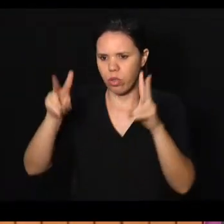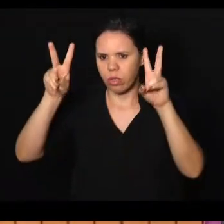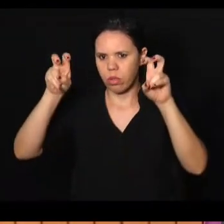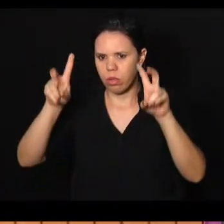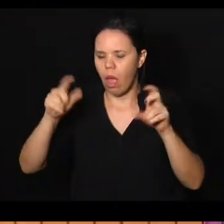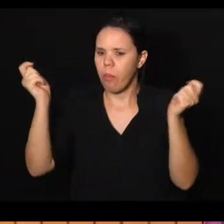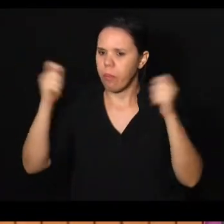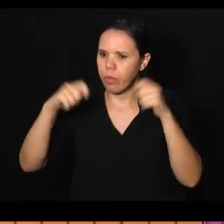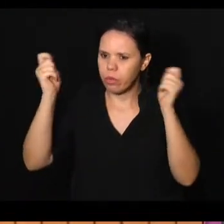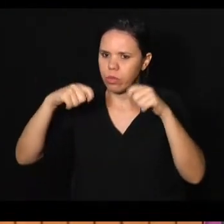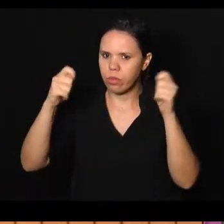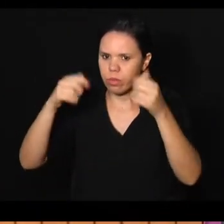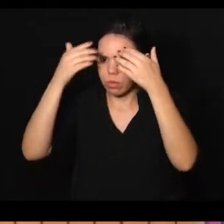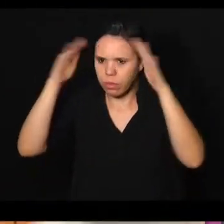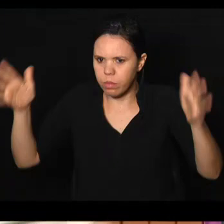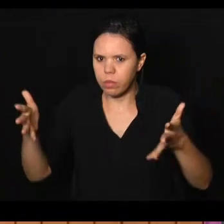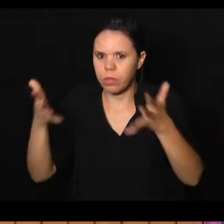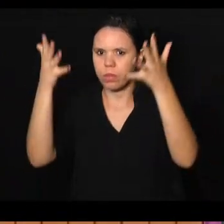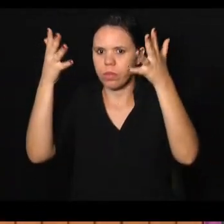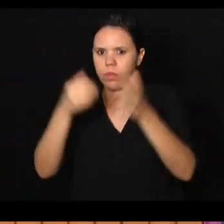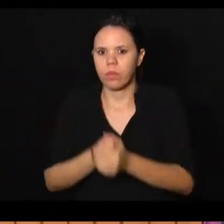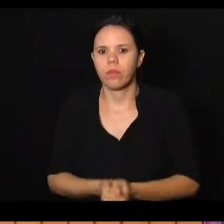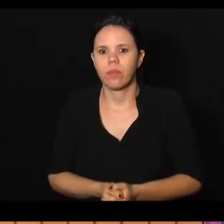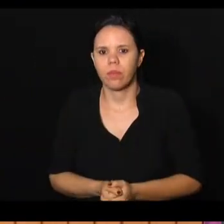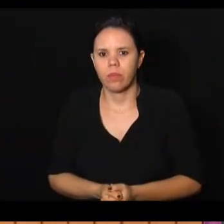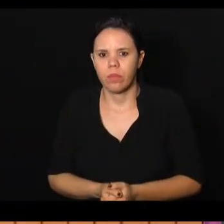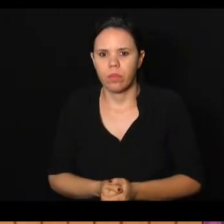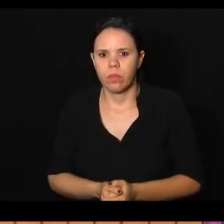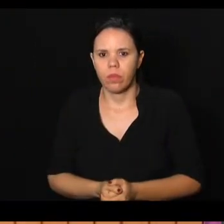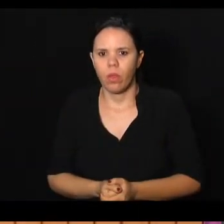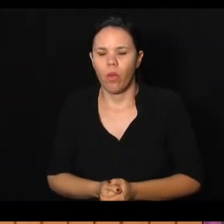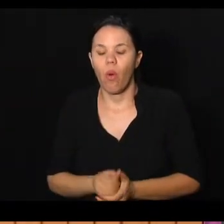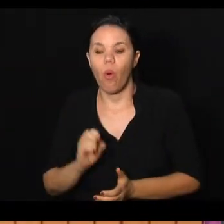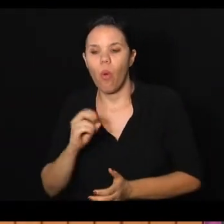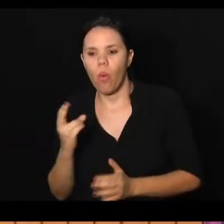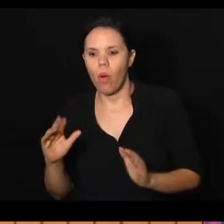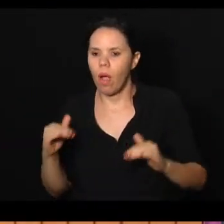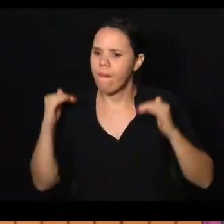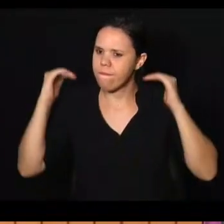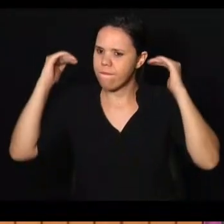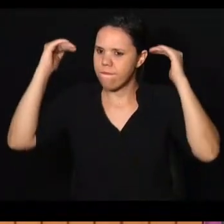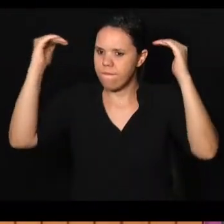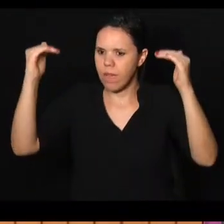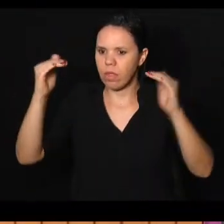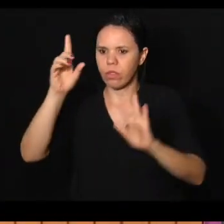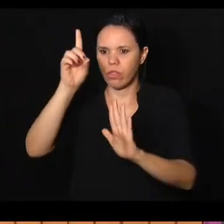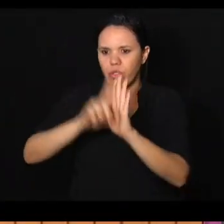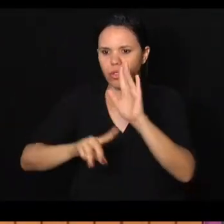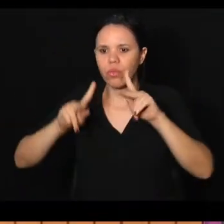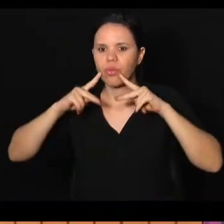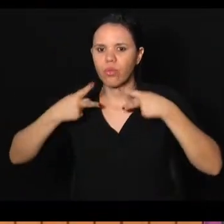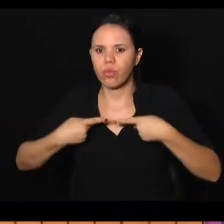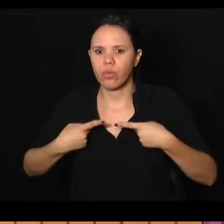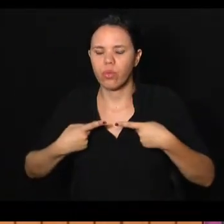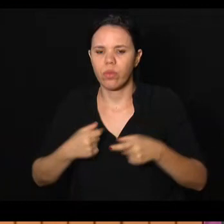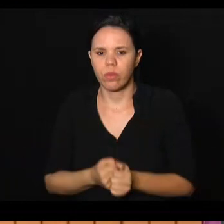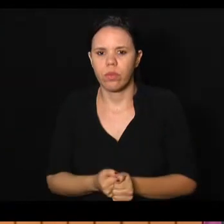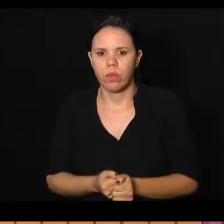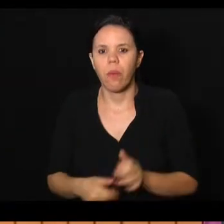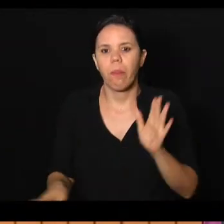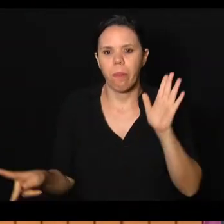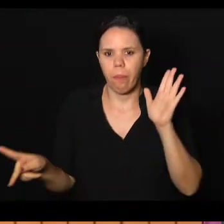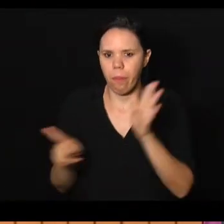seja possível promover o avanço nos direitos humanos, ressignificando, inclusive, a